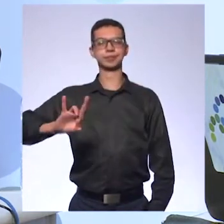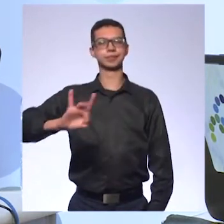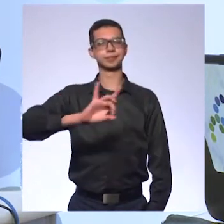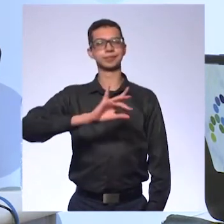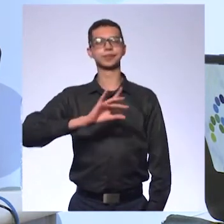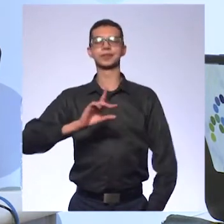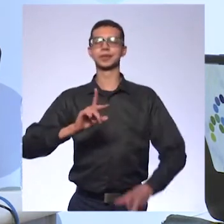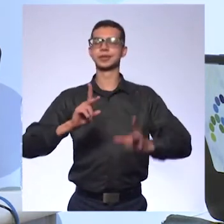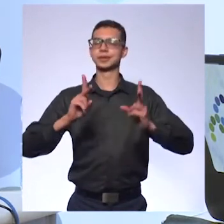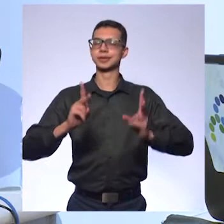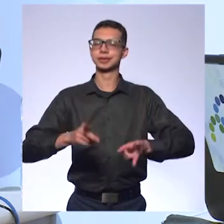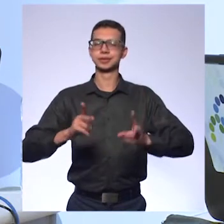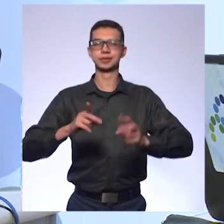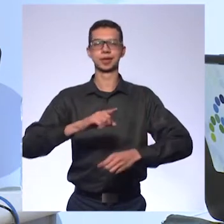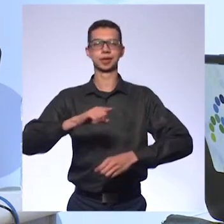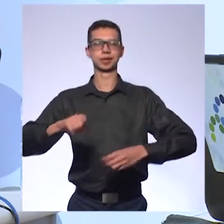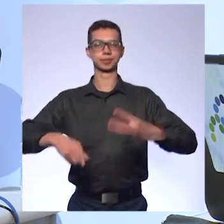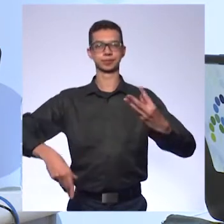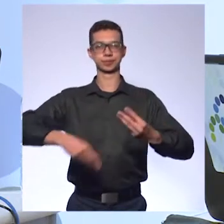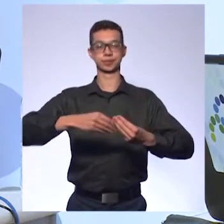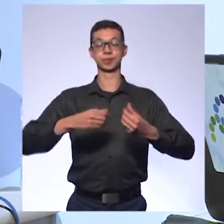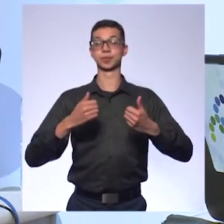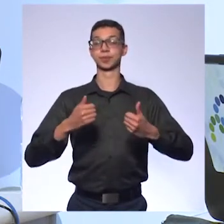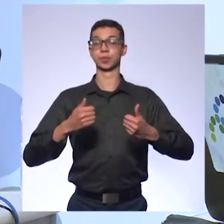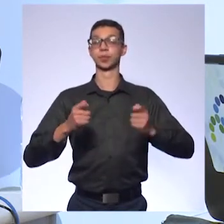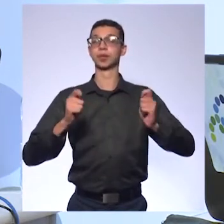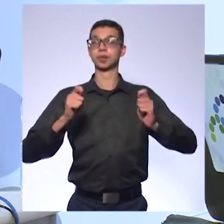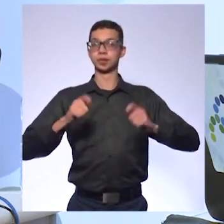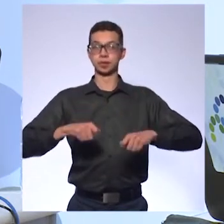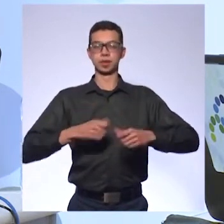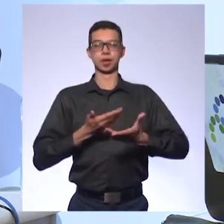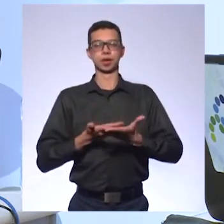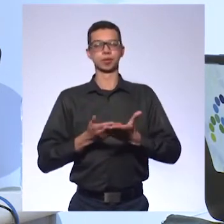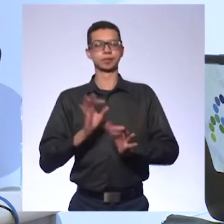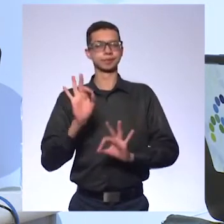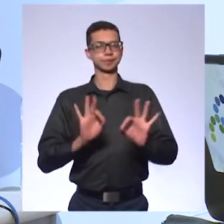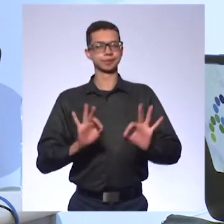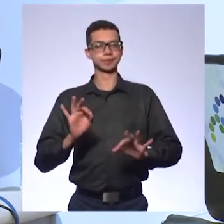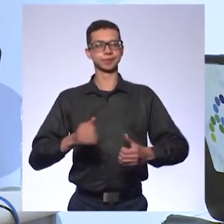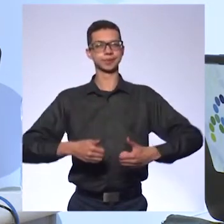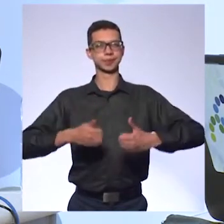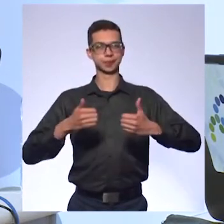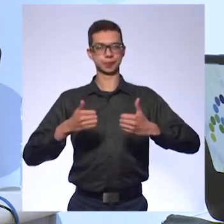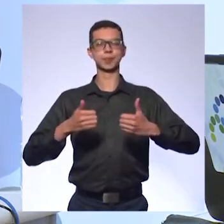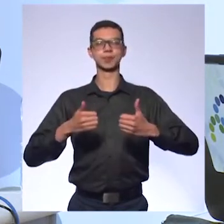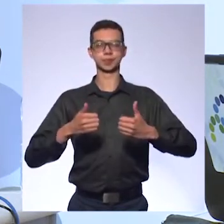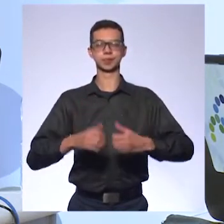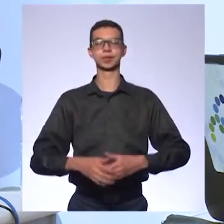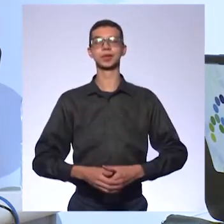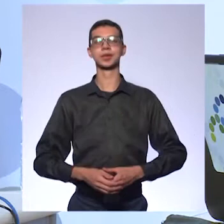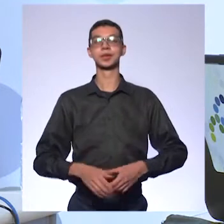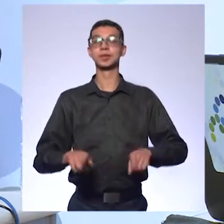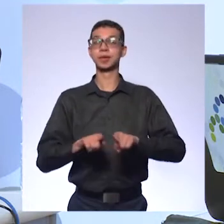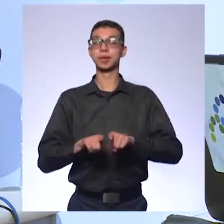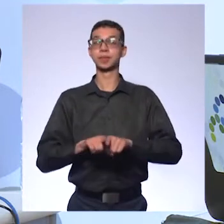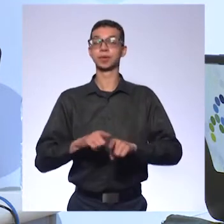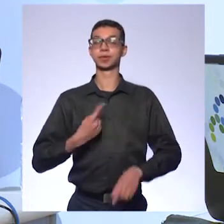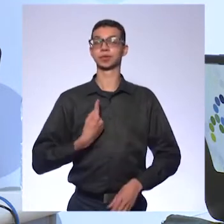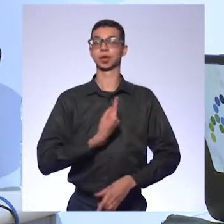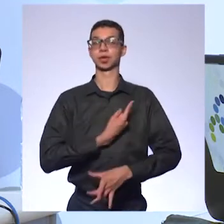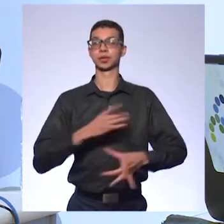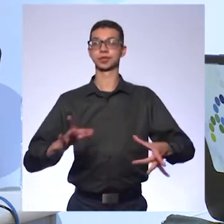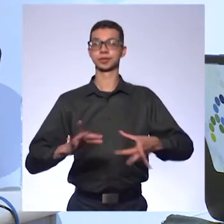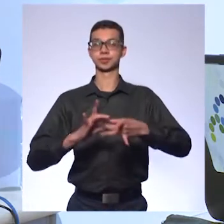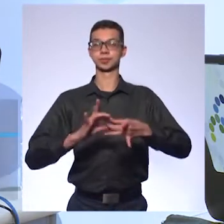boas contribuições para o aprimoramento das aulas e também estão fazendo aí a interlocução com os estudantes,